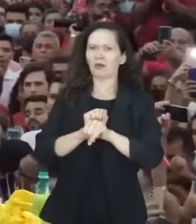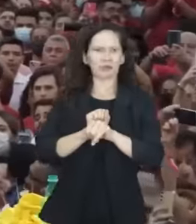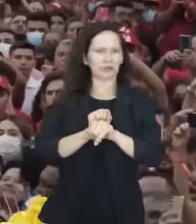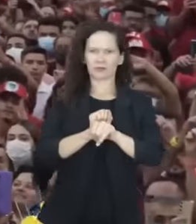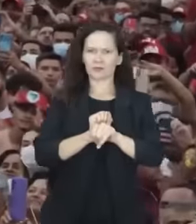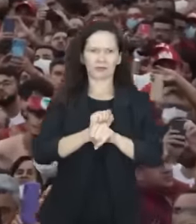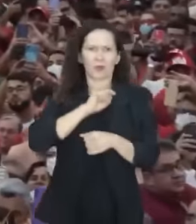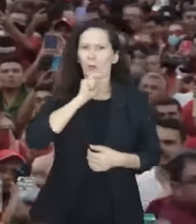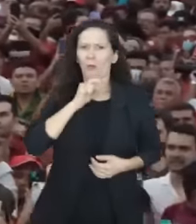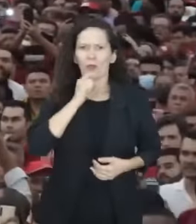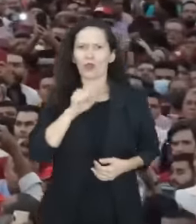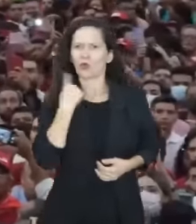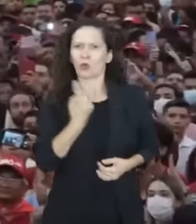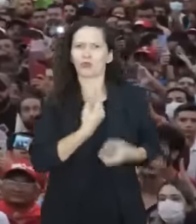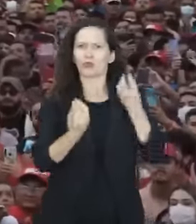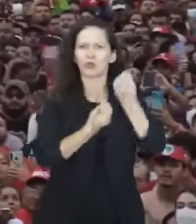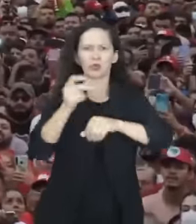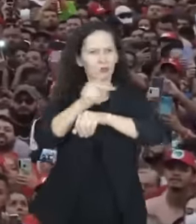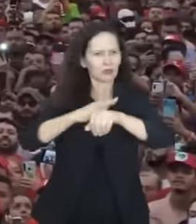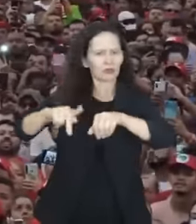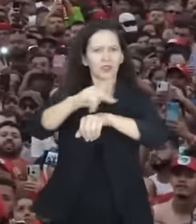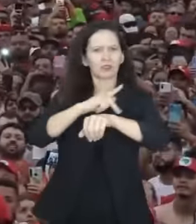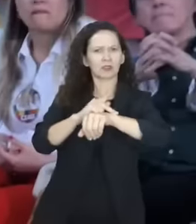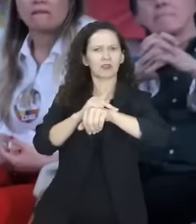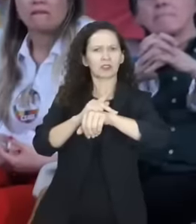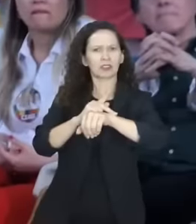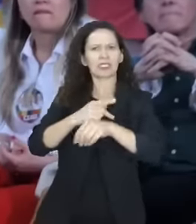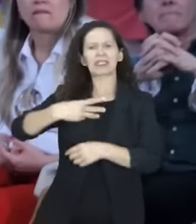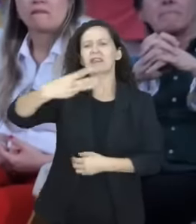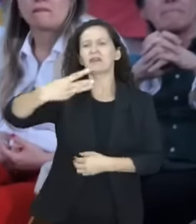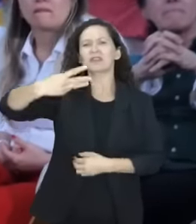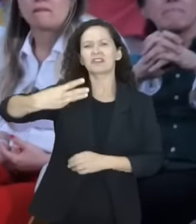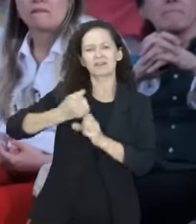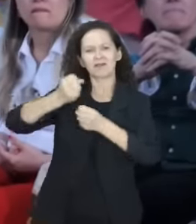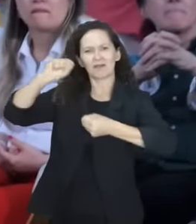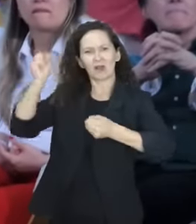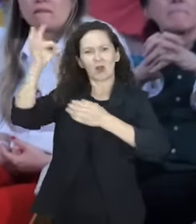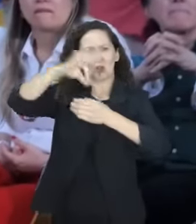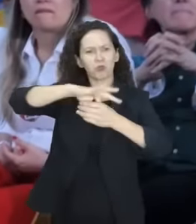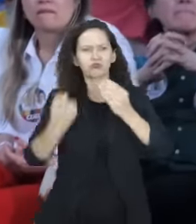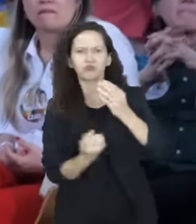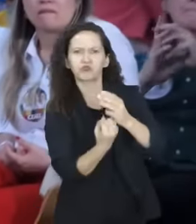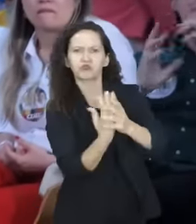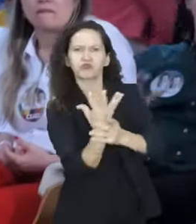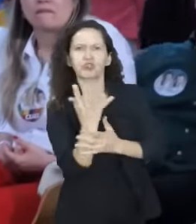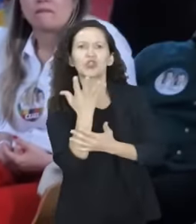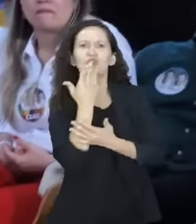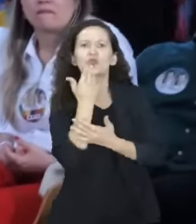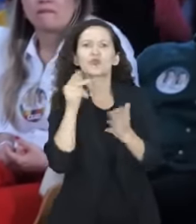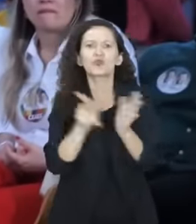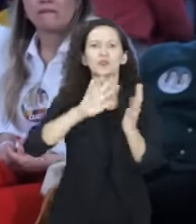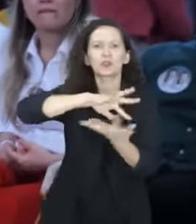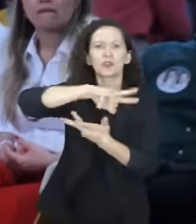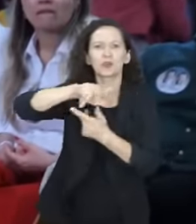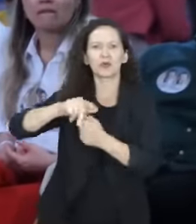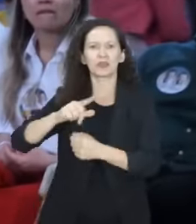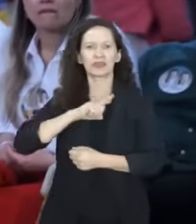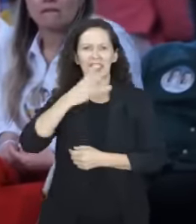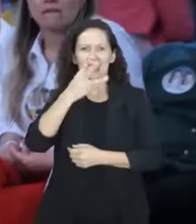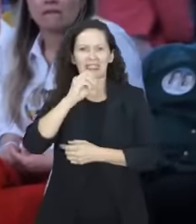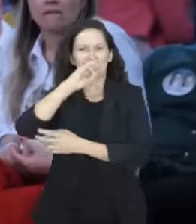um país que é o 3º maior produtor de alimento do mundo tenha 30 milhões de pessoas passando